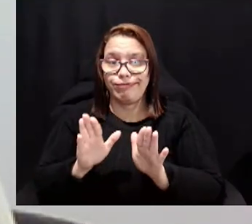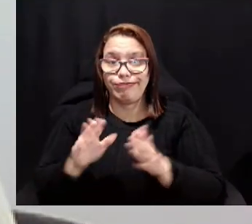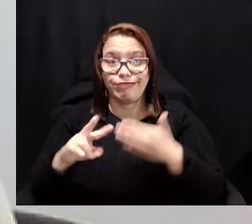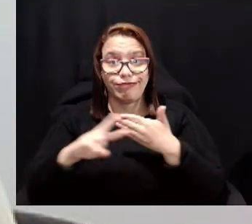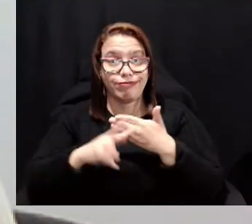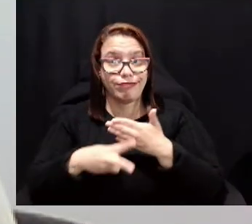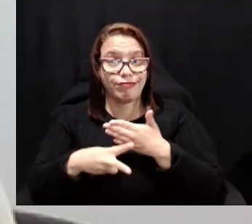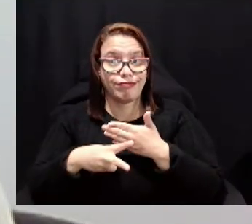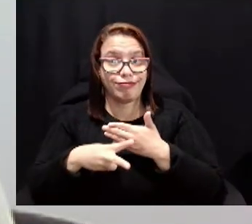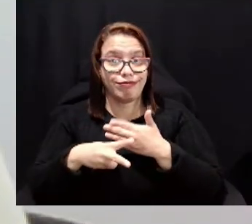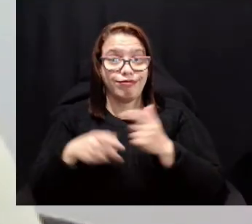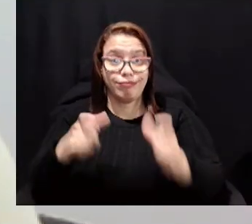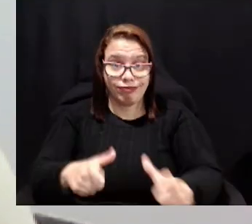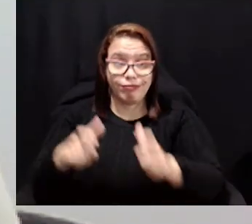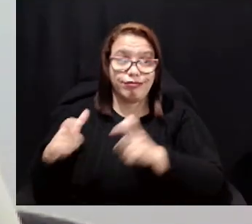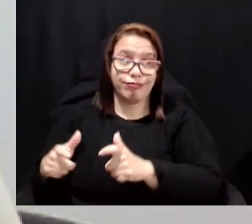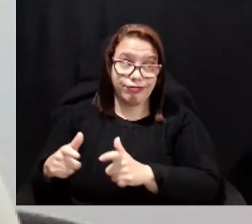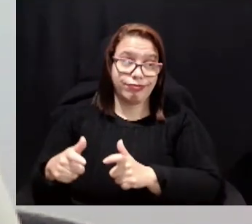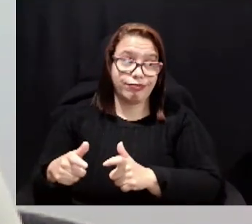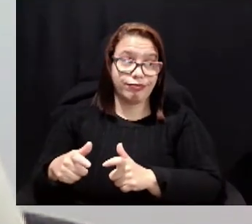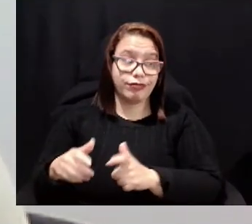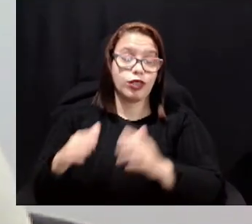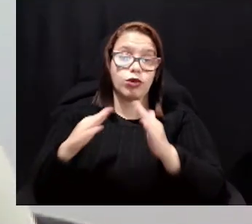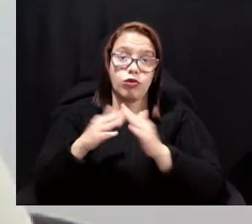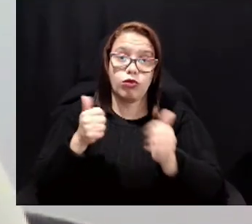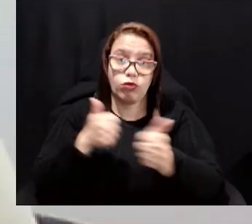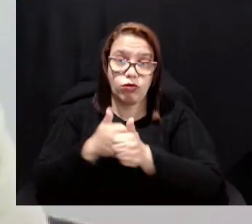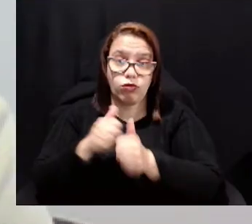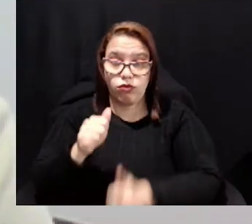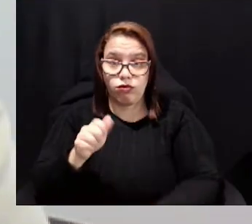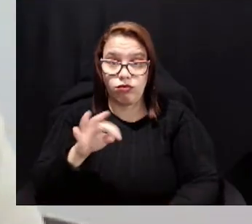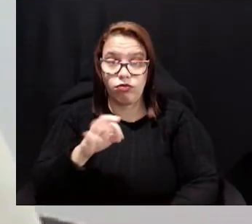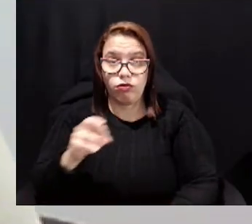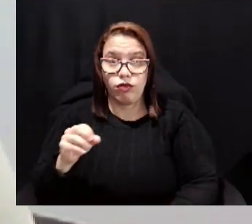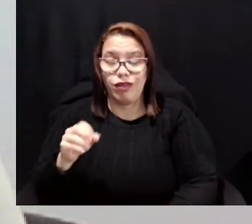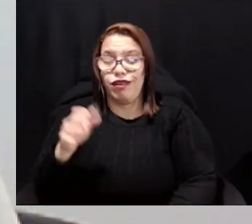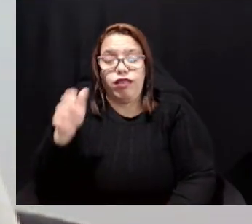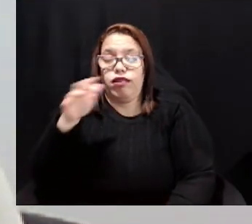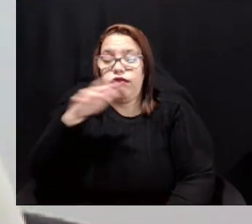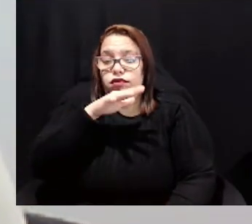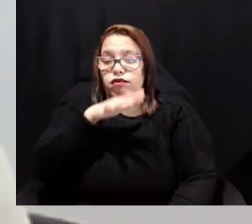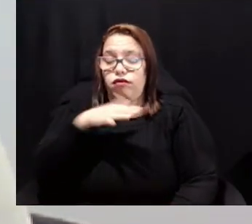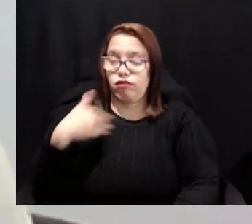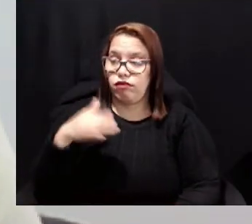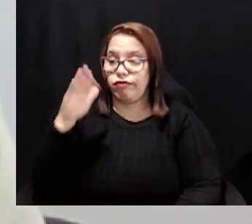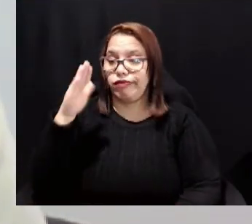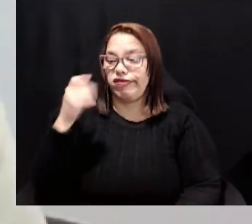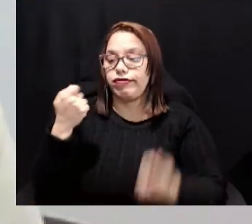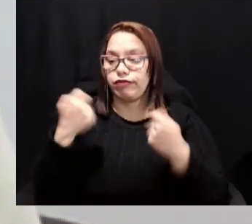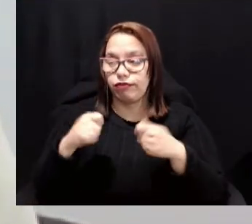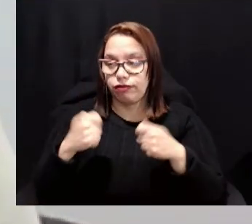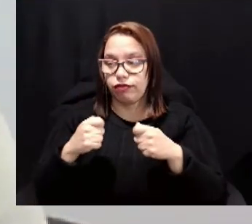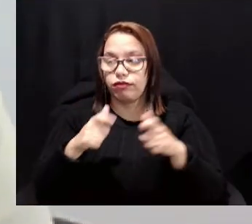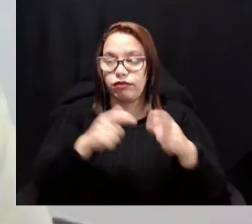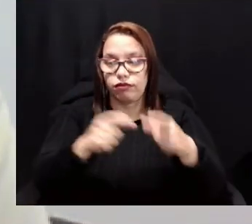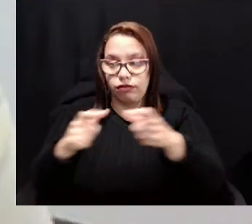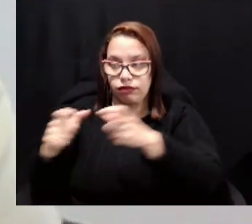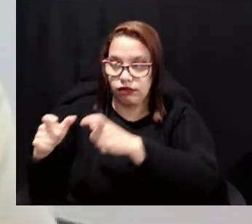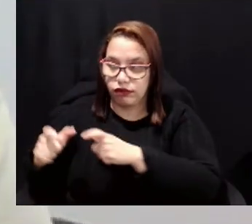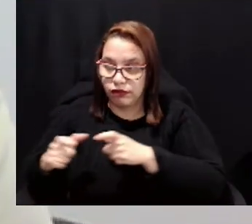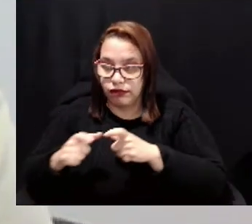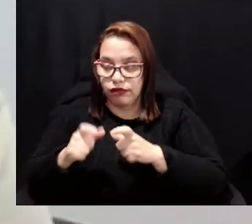acabam tendo aí um impacto dessa ocupação territorial, então morar perto de um aterro é desagradável, e cada vez mais que a gente precisar